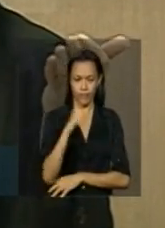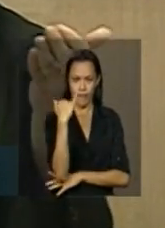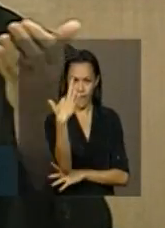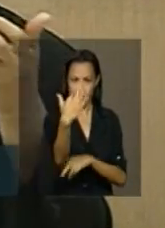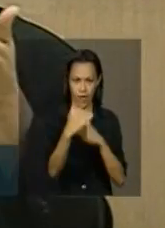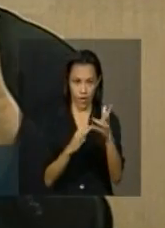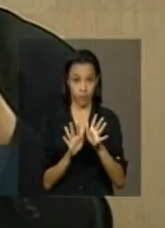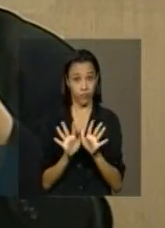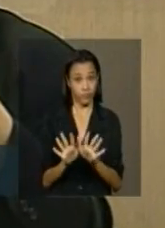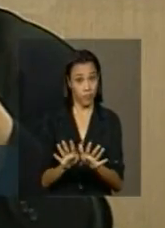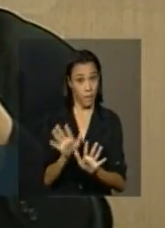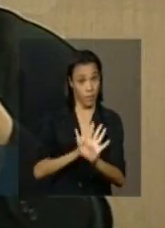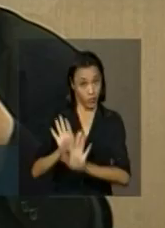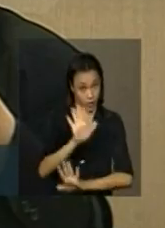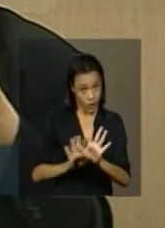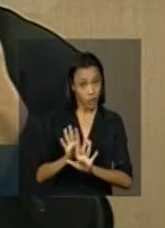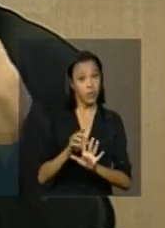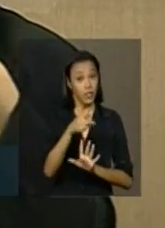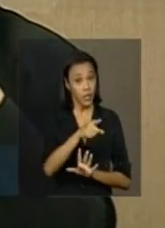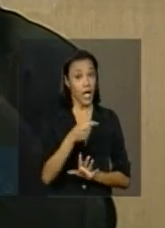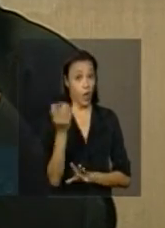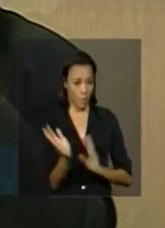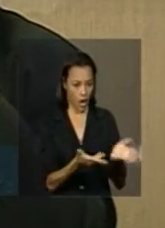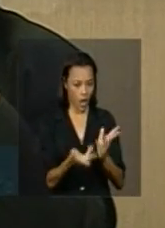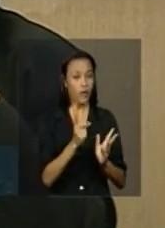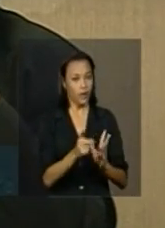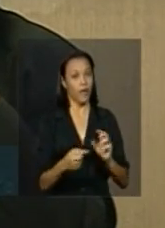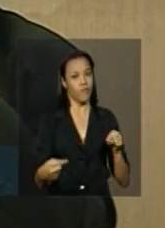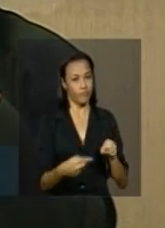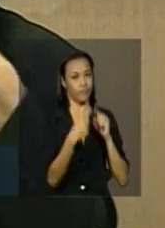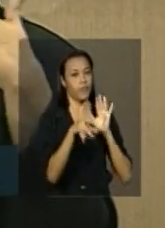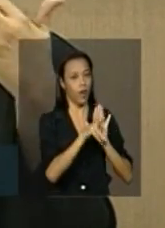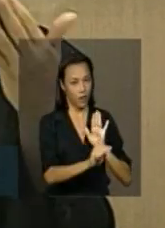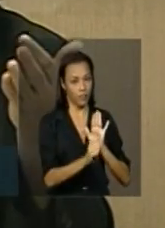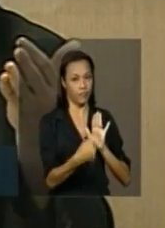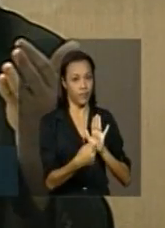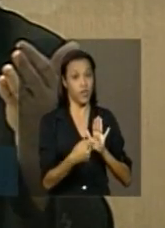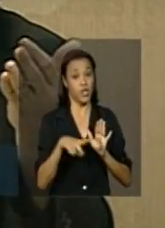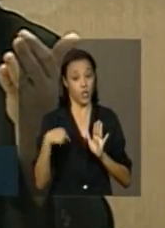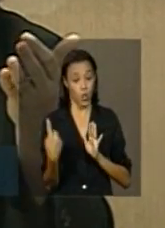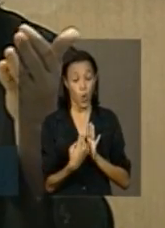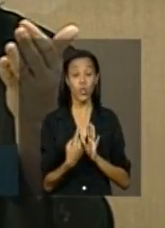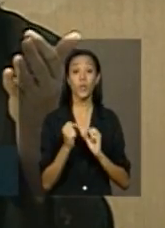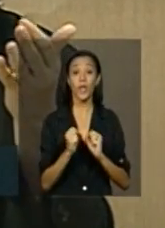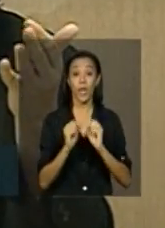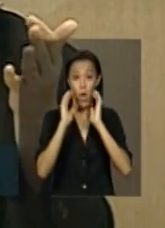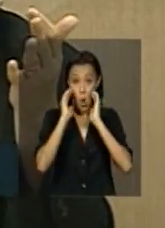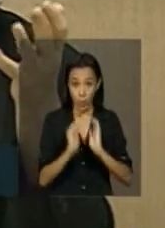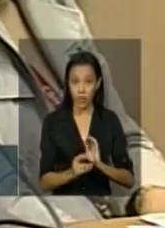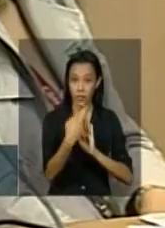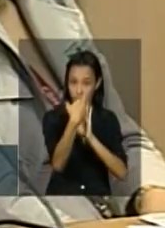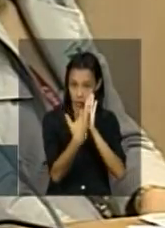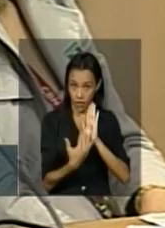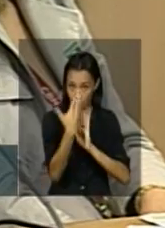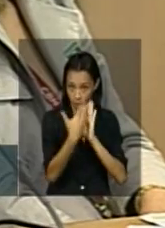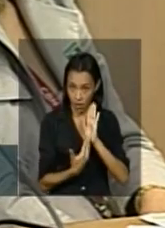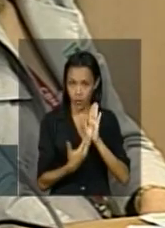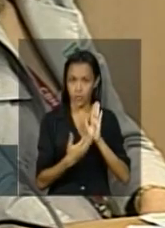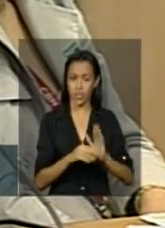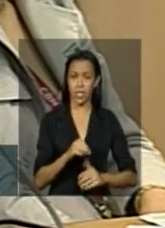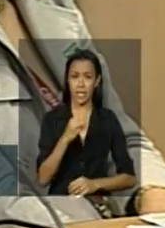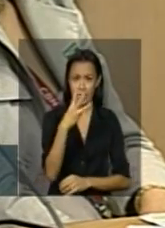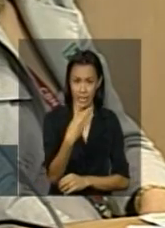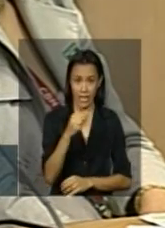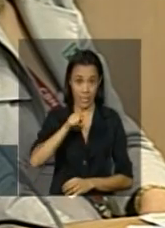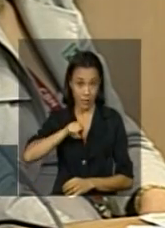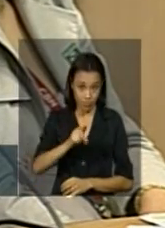e você tem o desmatamento que é ilegal a nossa luta é para cumprir as metas de termos 3500 km qu